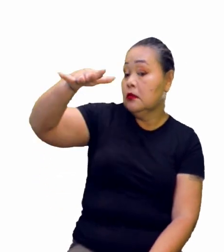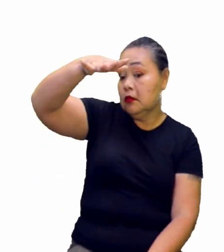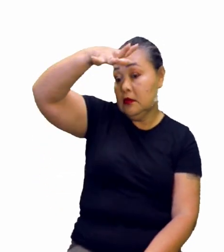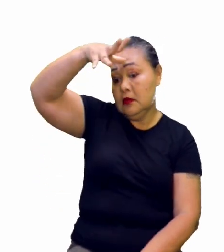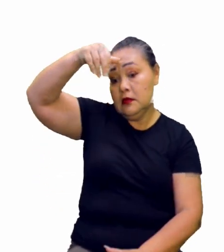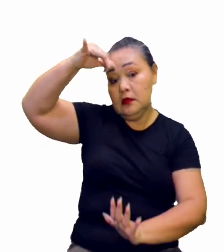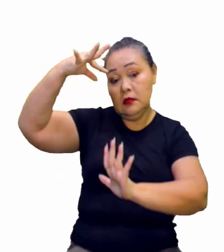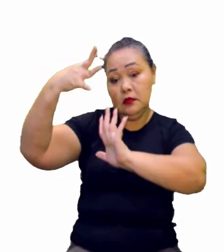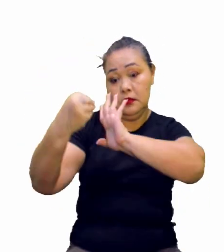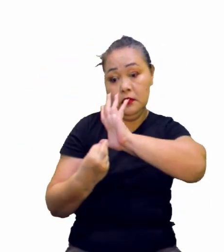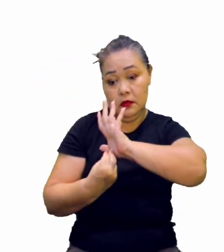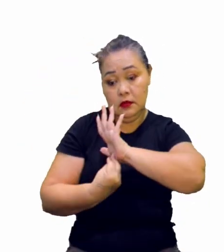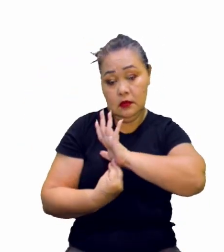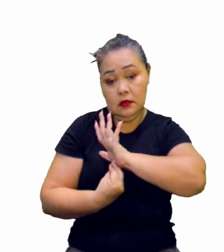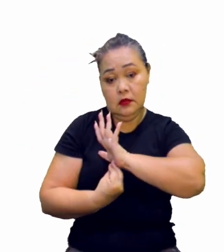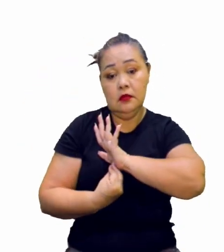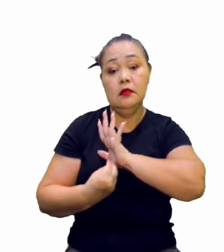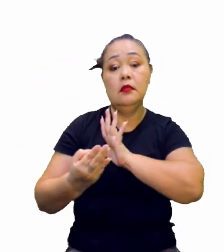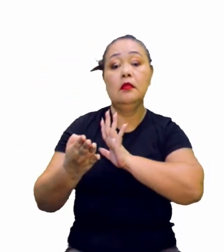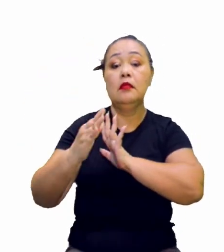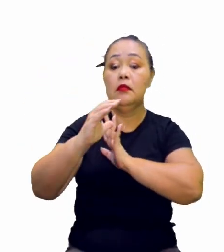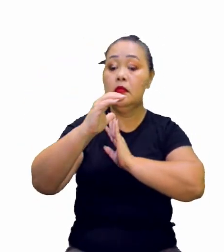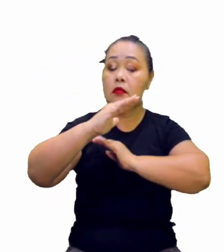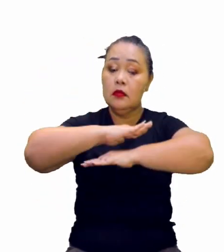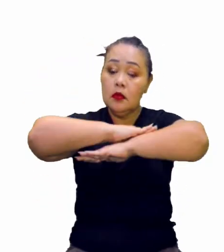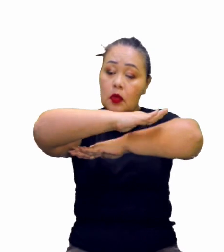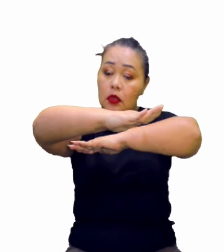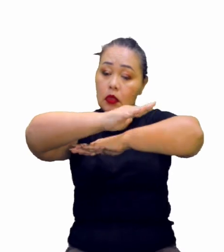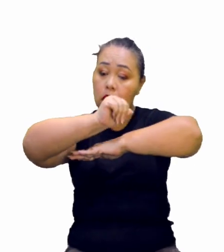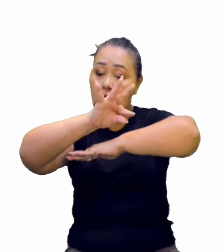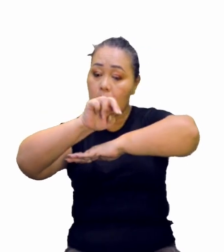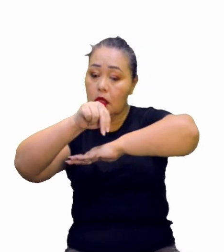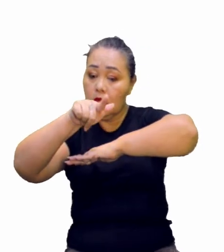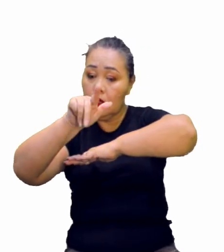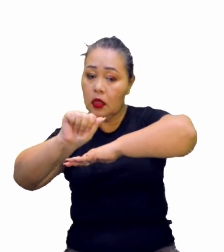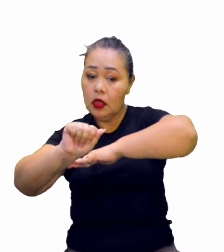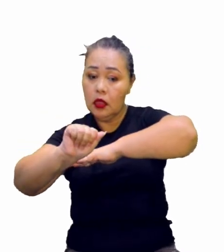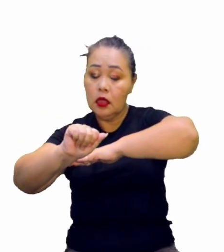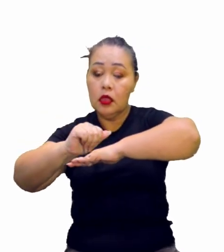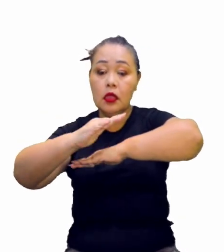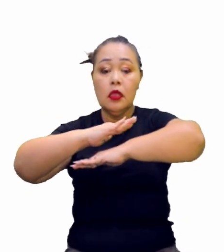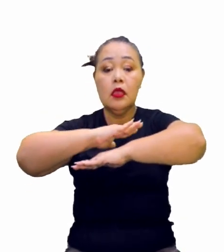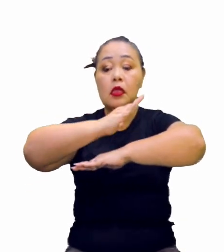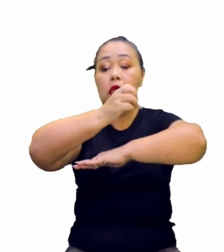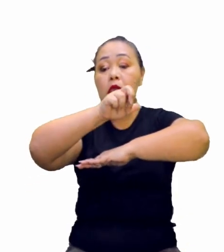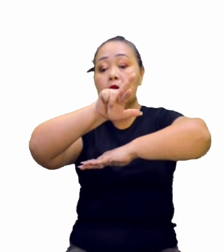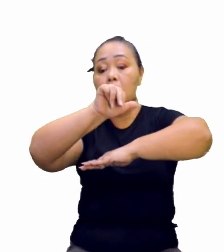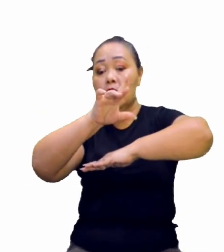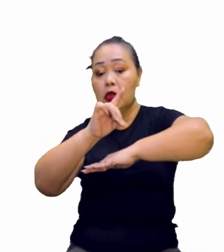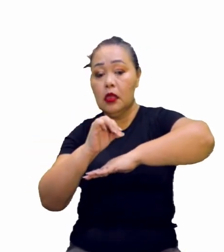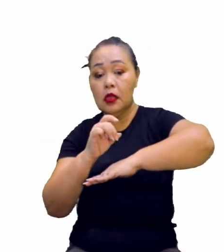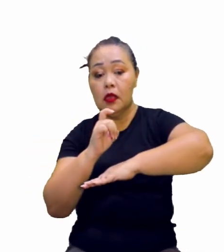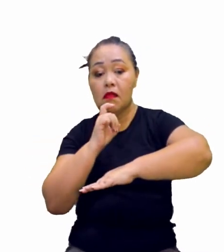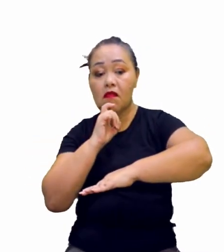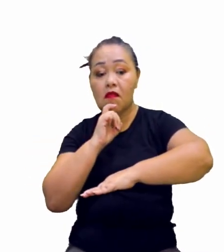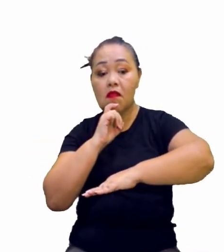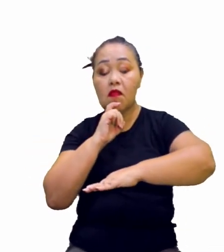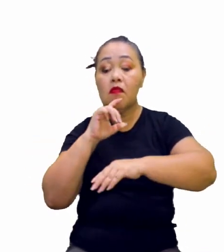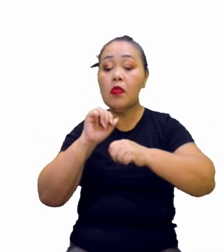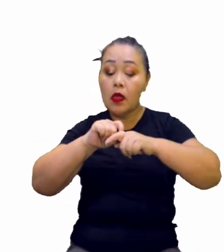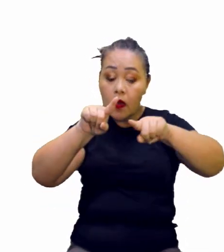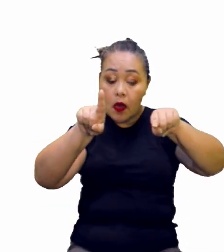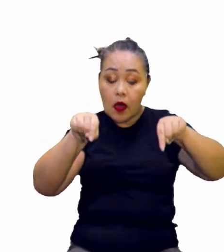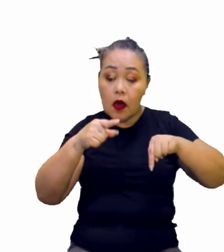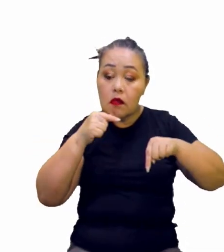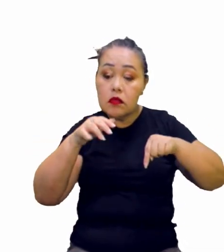Amazônia, bioma Caatinga, bioma Cerrado, bioma Pantanal, bioma